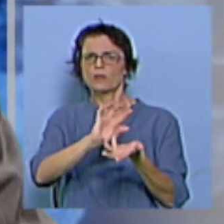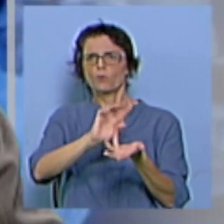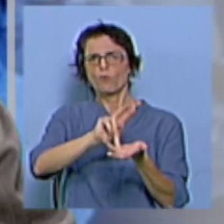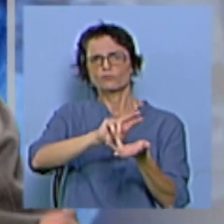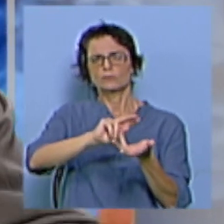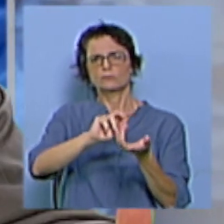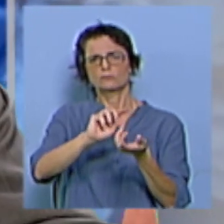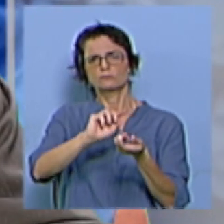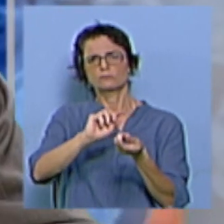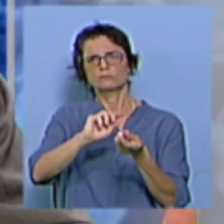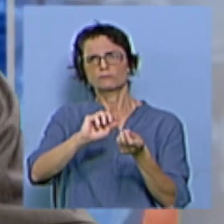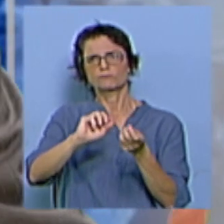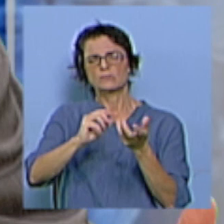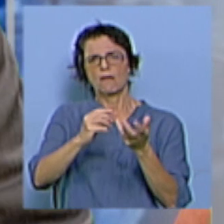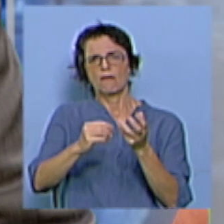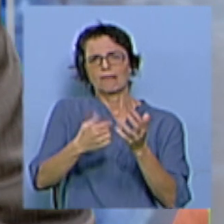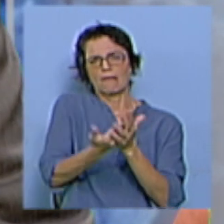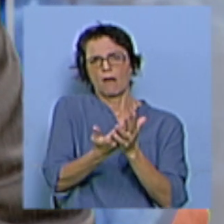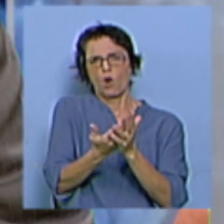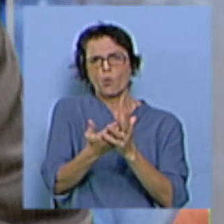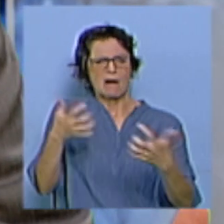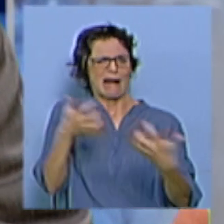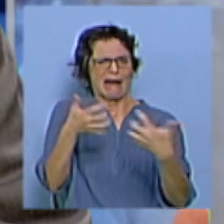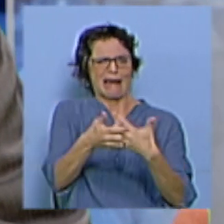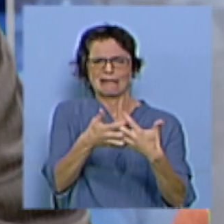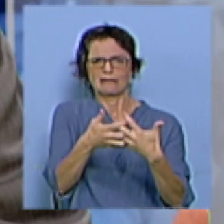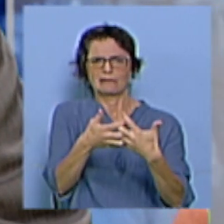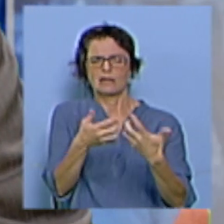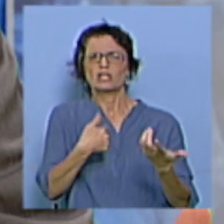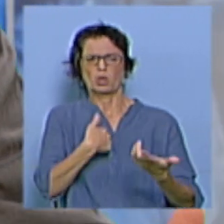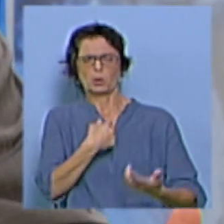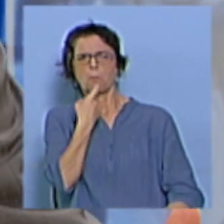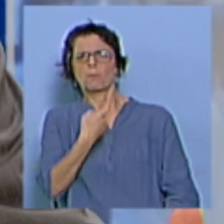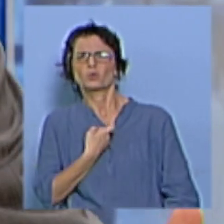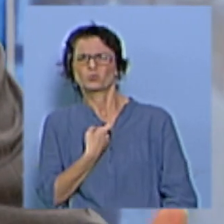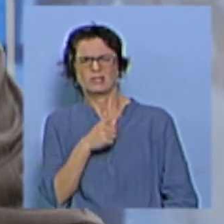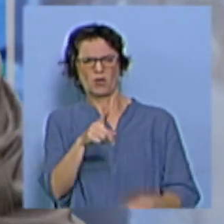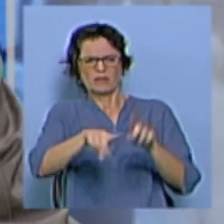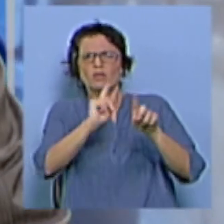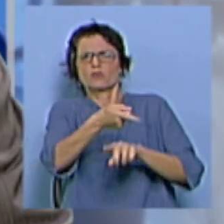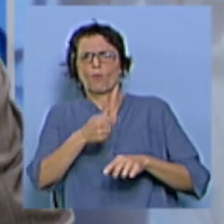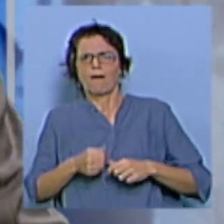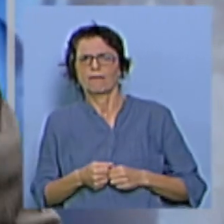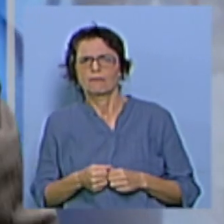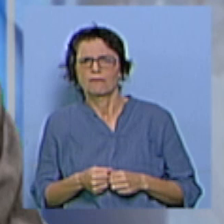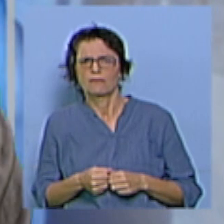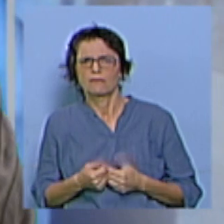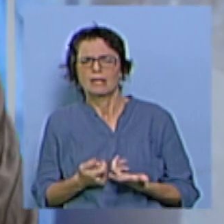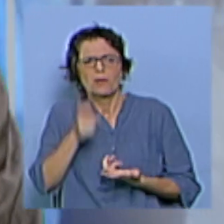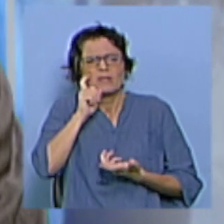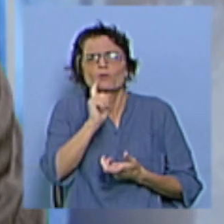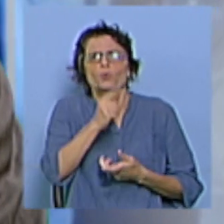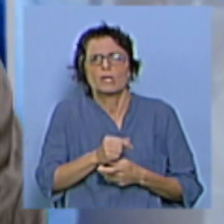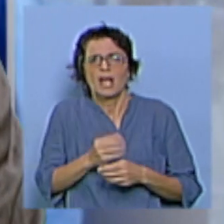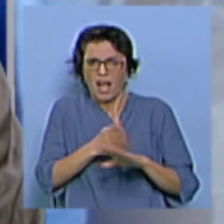violência, eu pergunto-me qual é que é a diferença. E depois é preciso dizer uma outra coisa. Quando